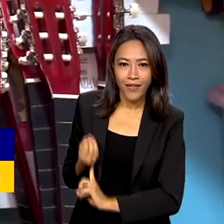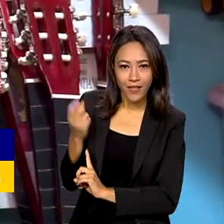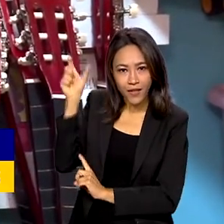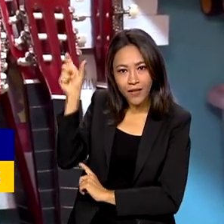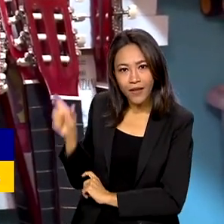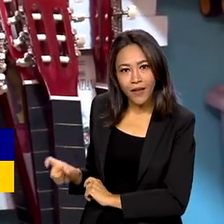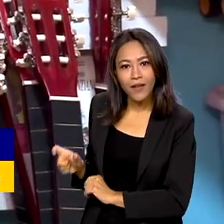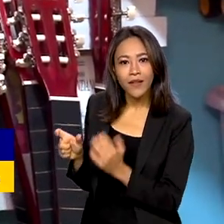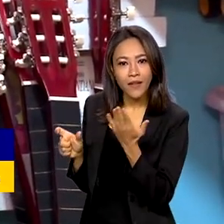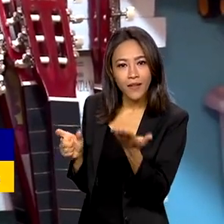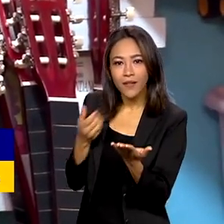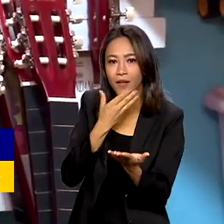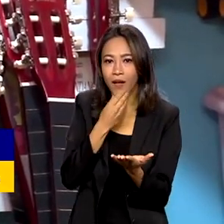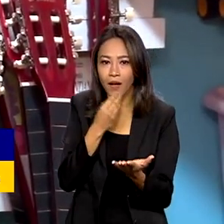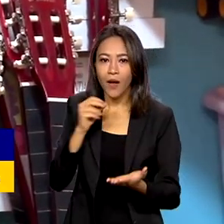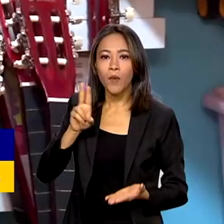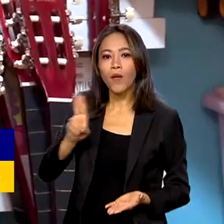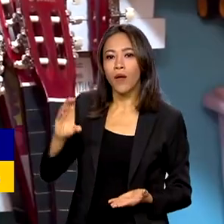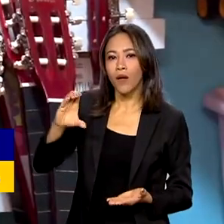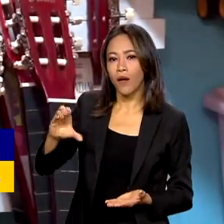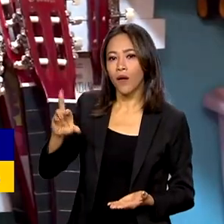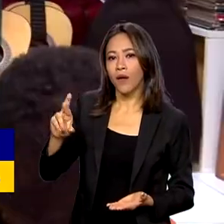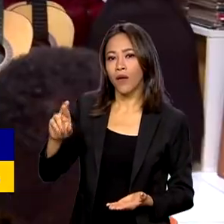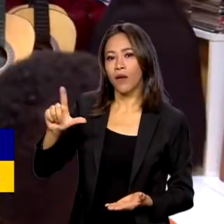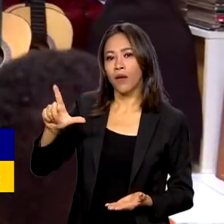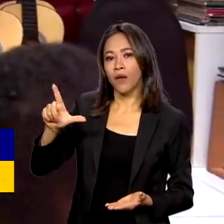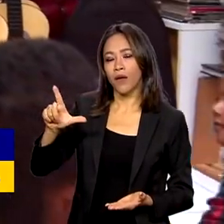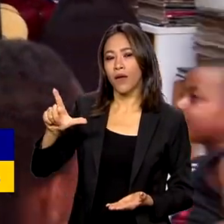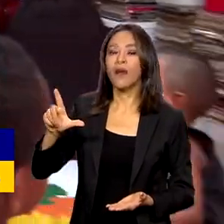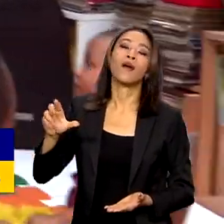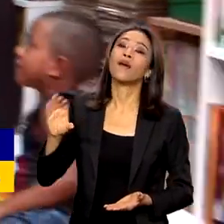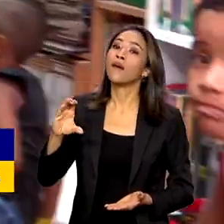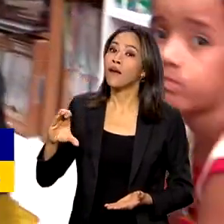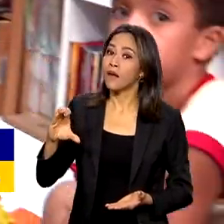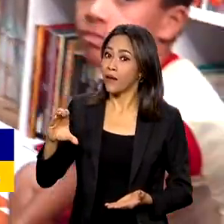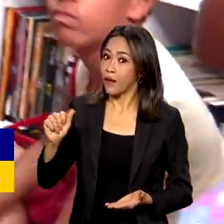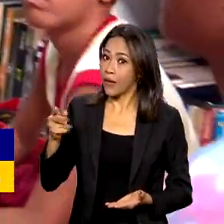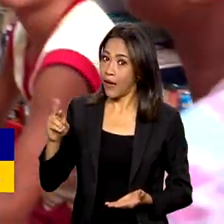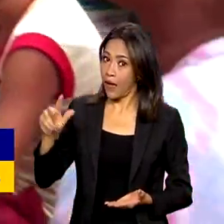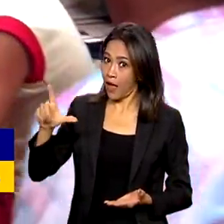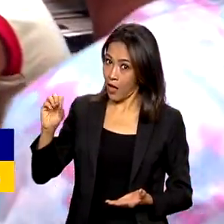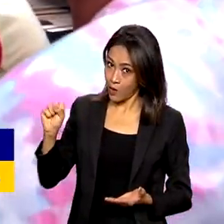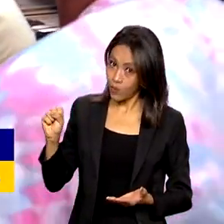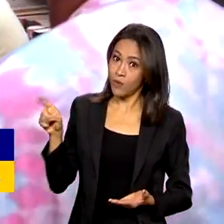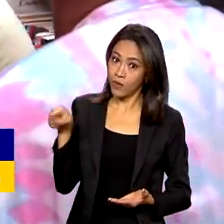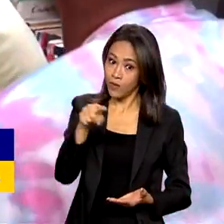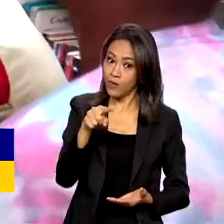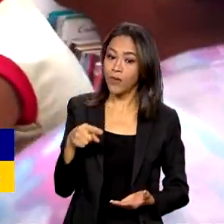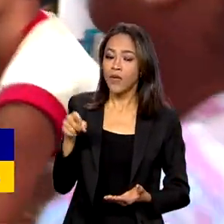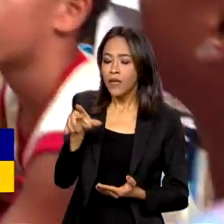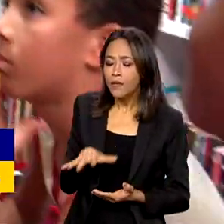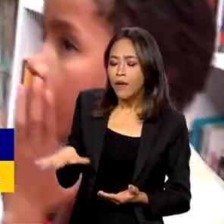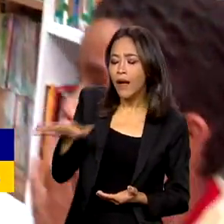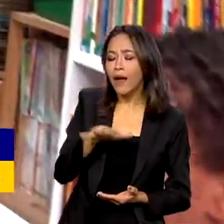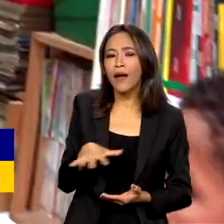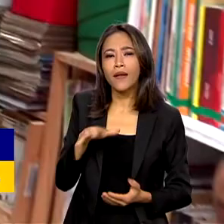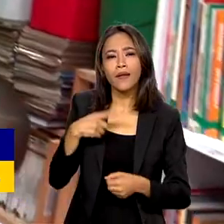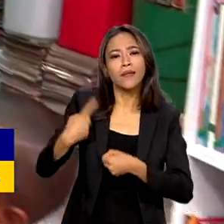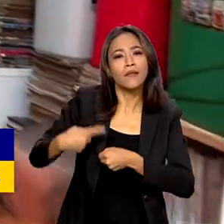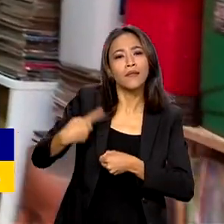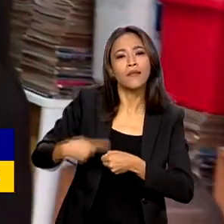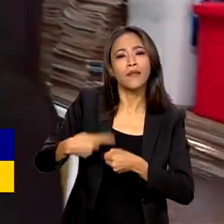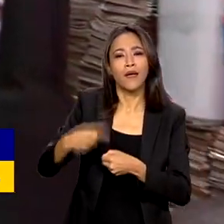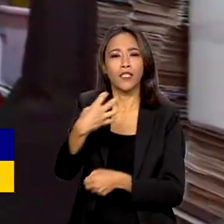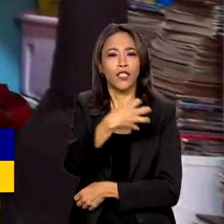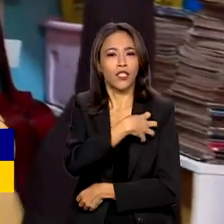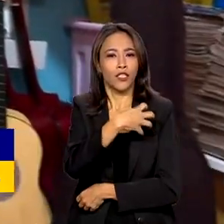e compositor Carlos Eduardo tenta transformar a realidade da Península de Itapajibe, em Salvador, na Bahia.